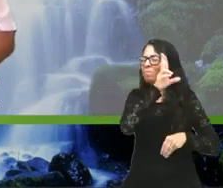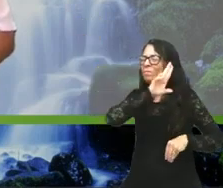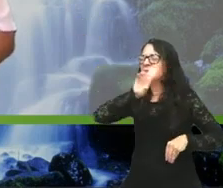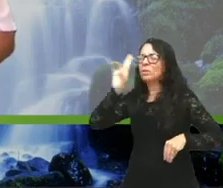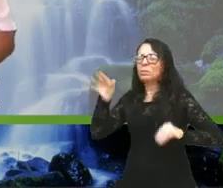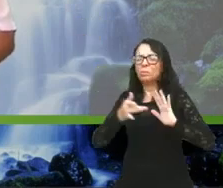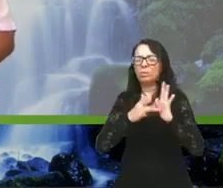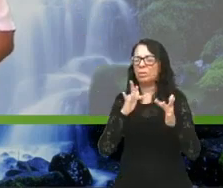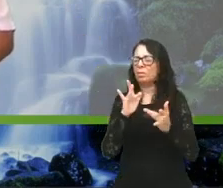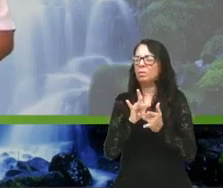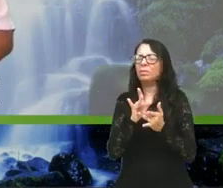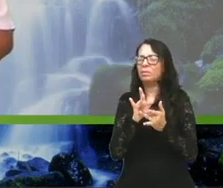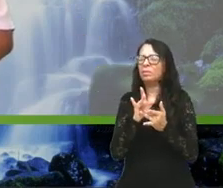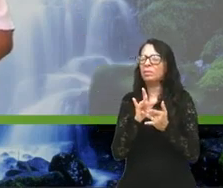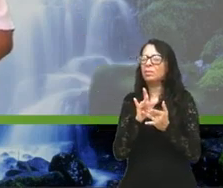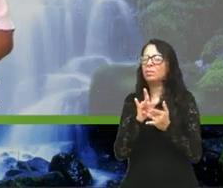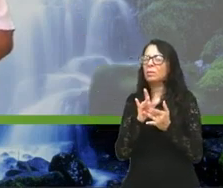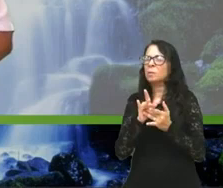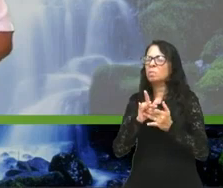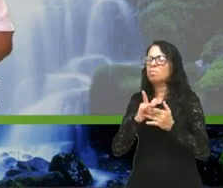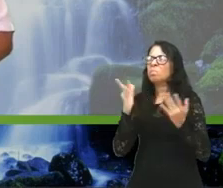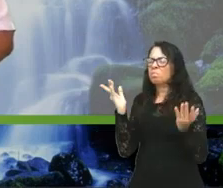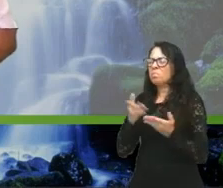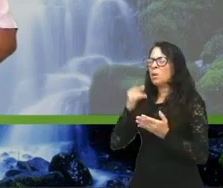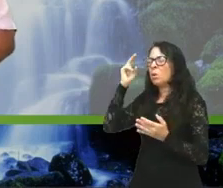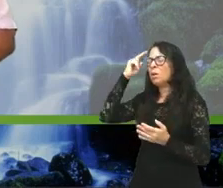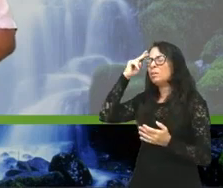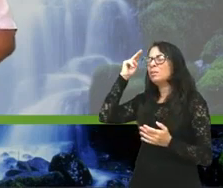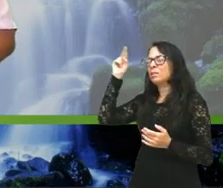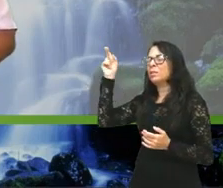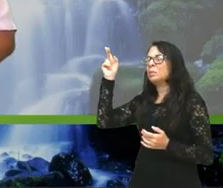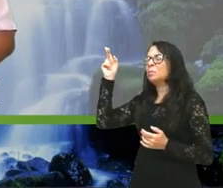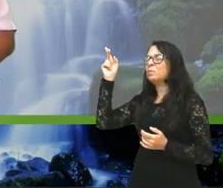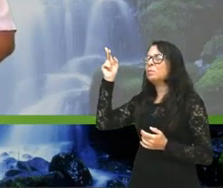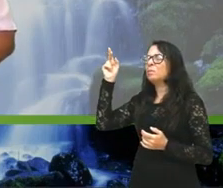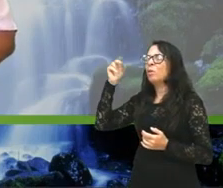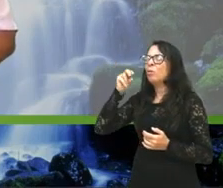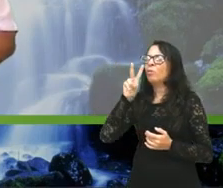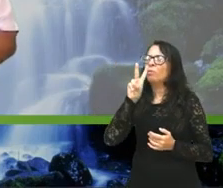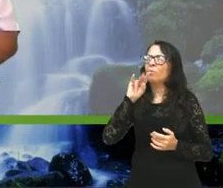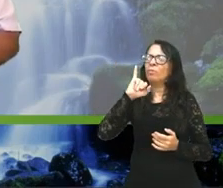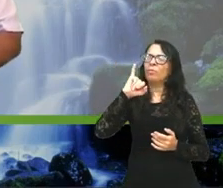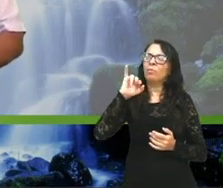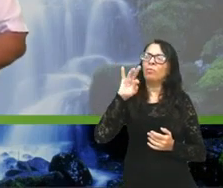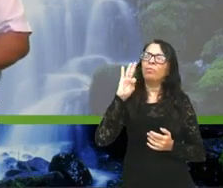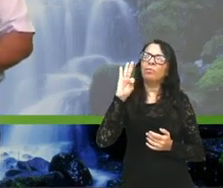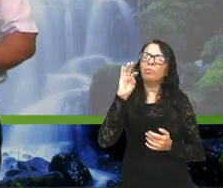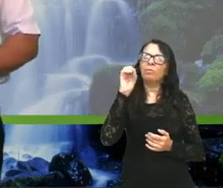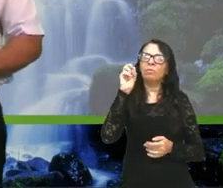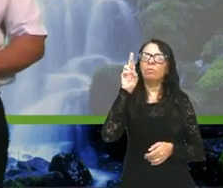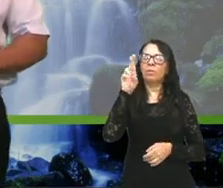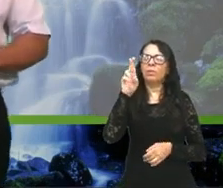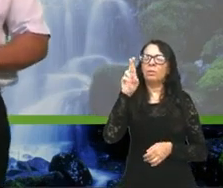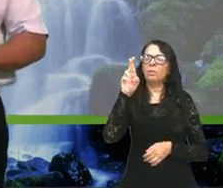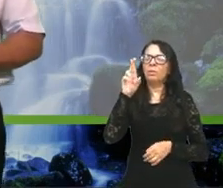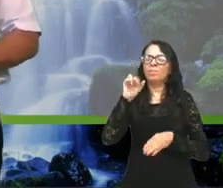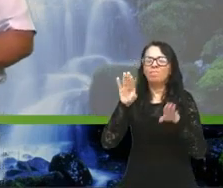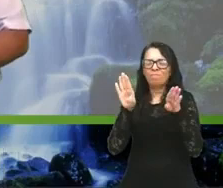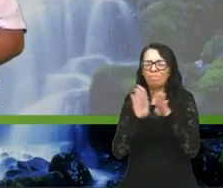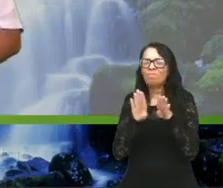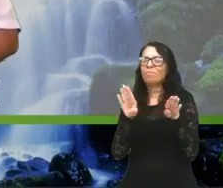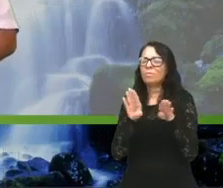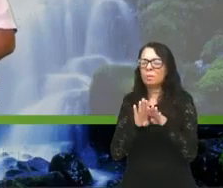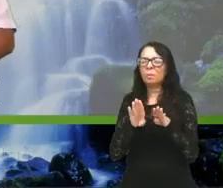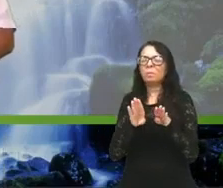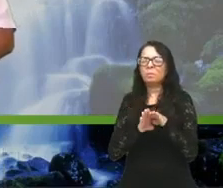Lembra, Pai, neste momento do Vitor Stuck, teu servo, que também, ó Deus, enfrenta esse